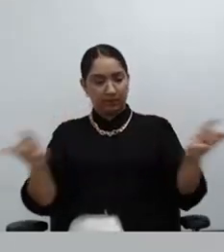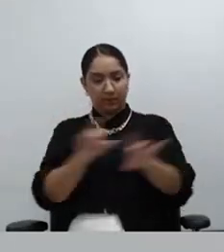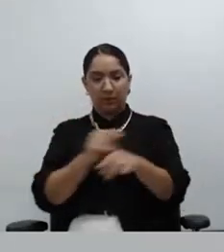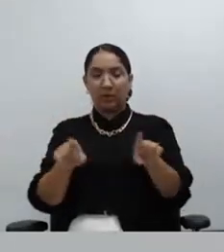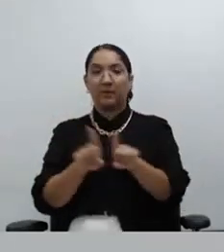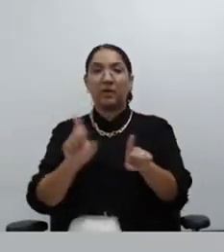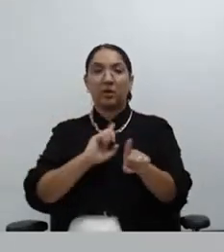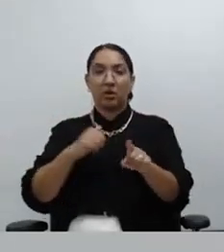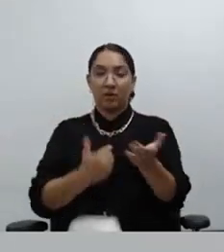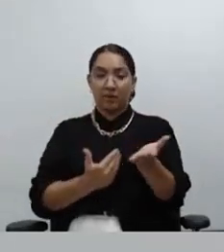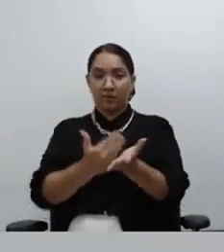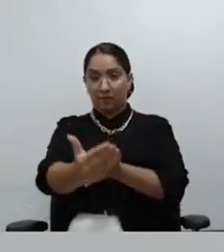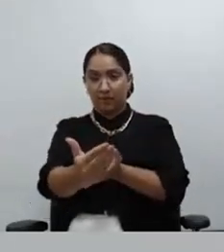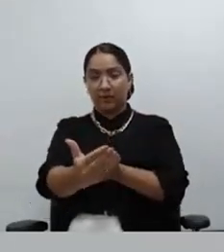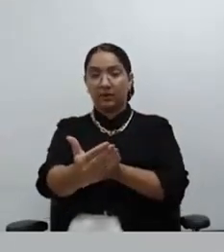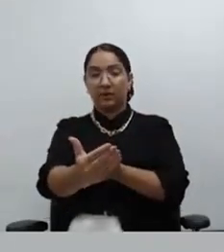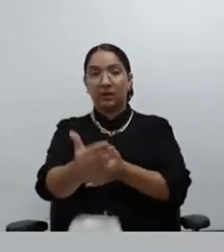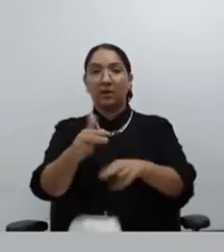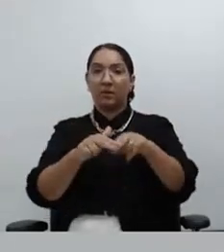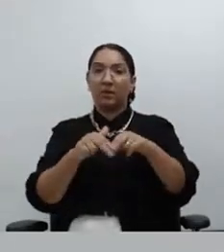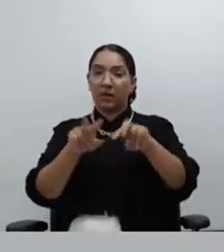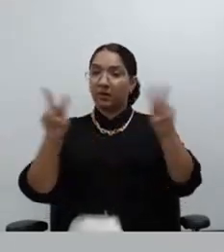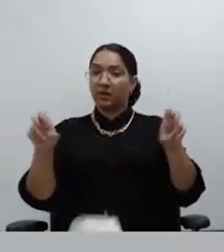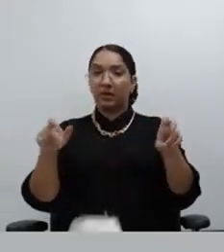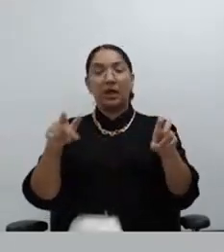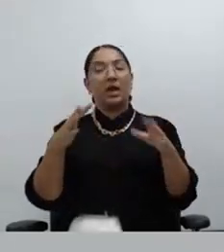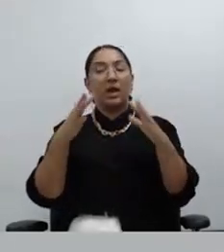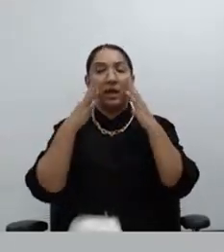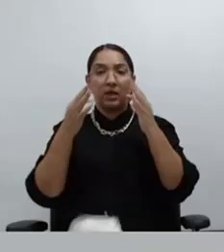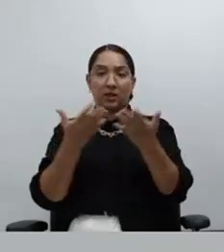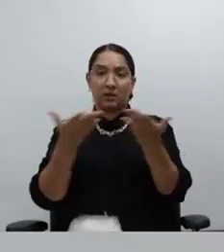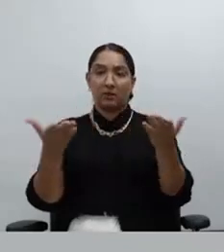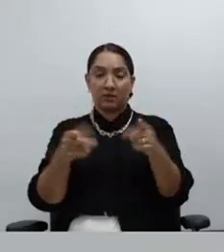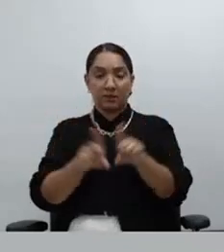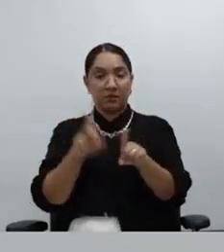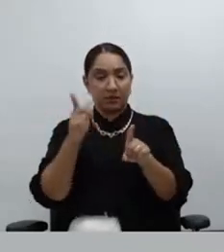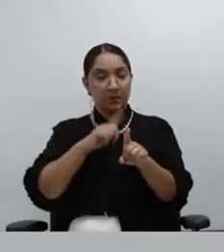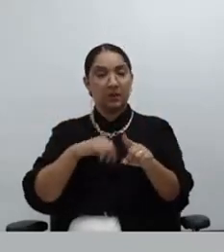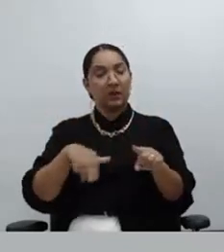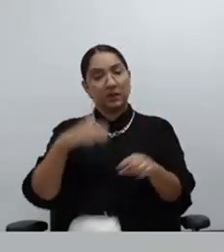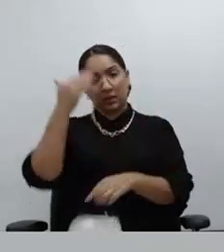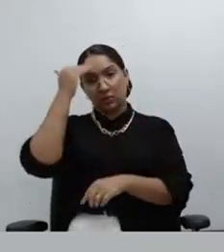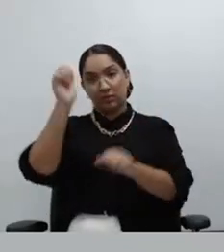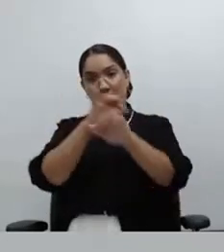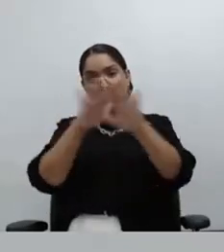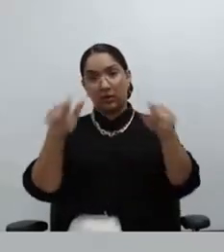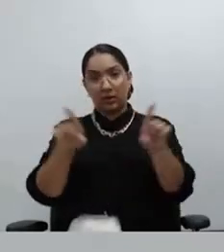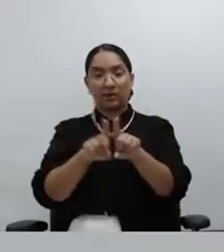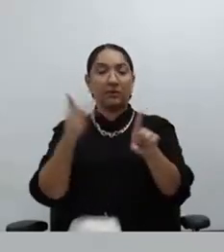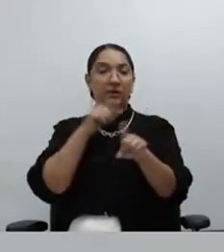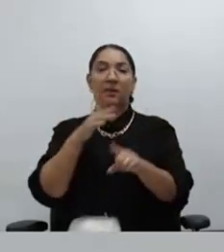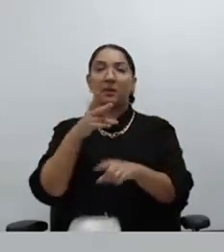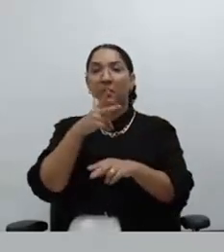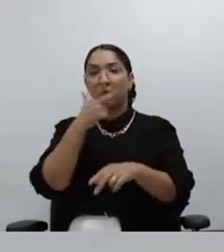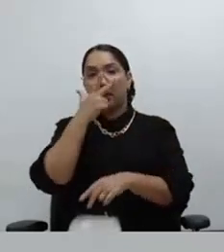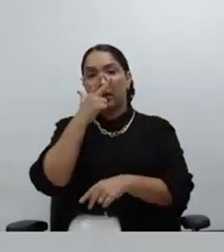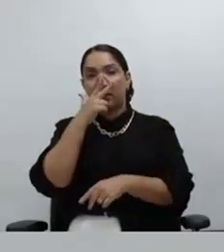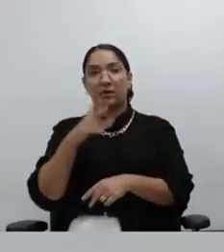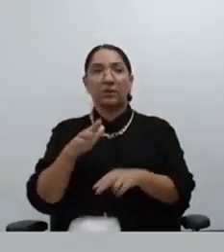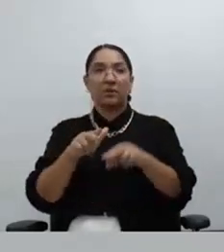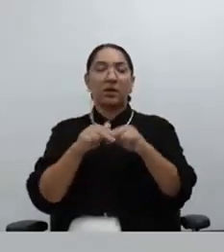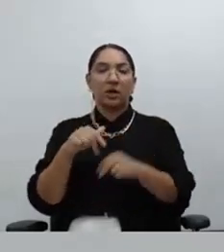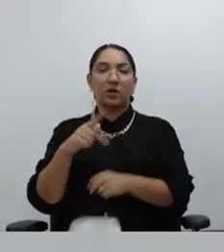vamos iniciar realmente, e em razão disso, pedindo a compreensão de vossas excelências, pelo barulho e, mais do que isso, pelo pó, porque tem feito muito